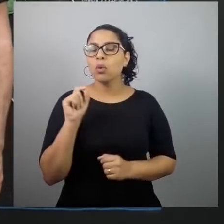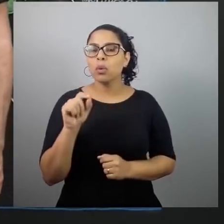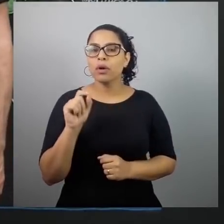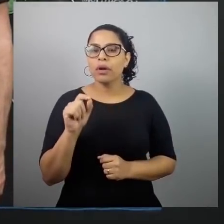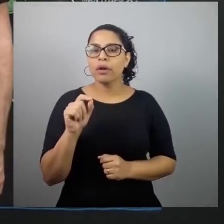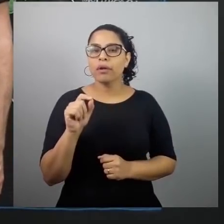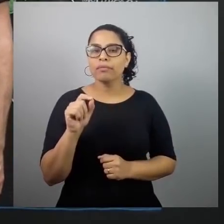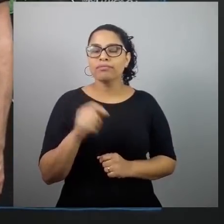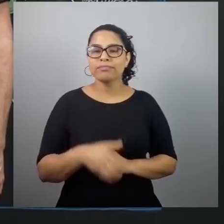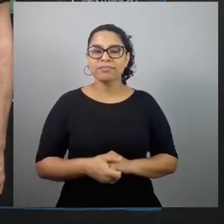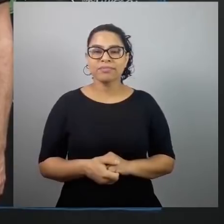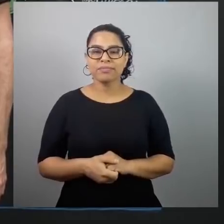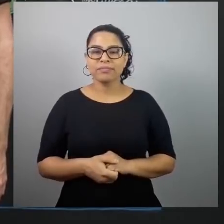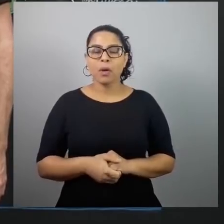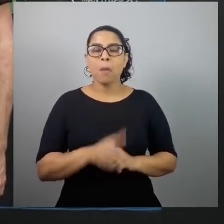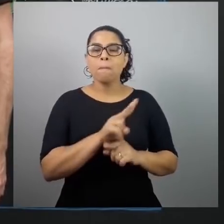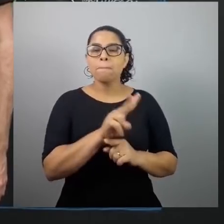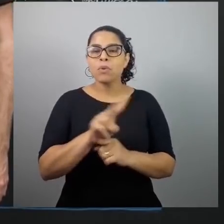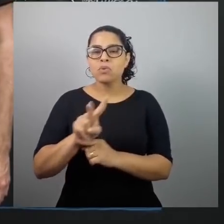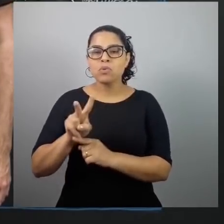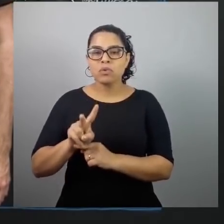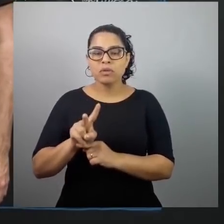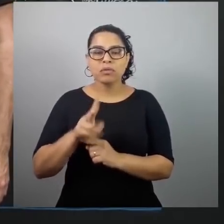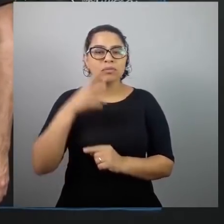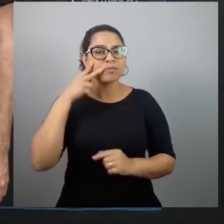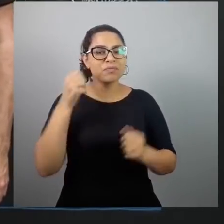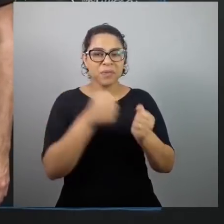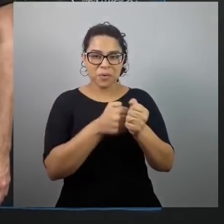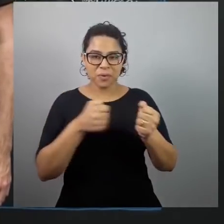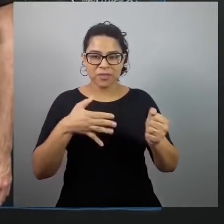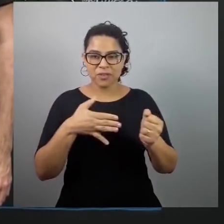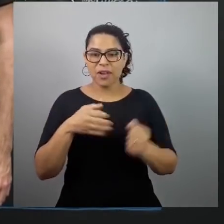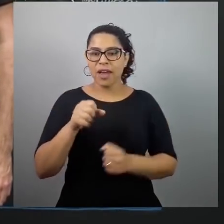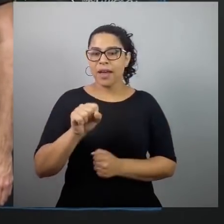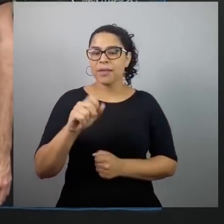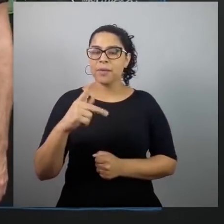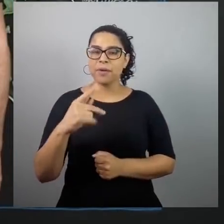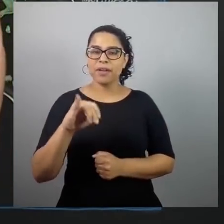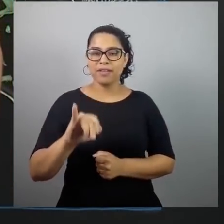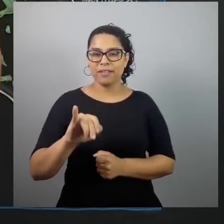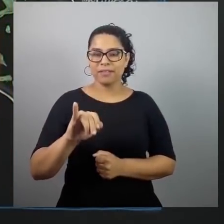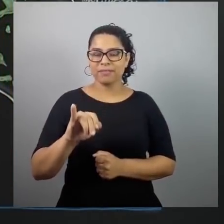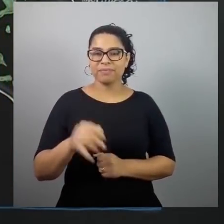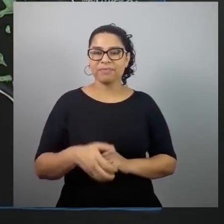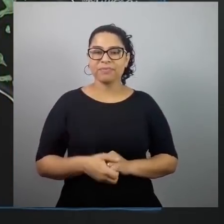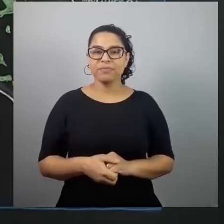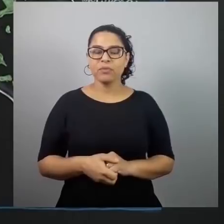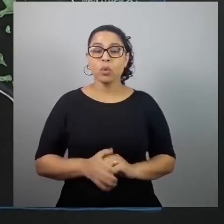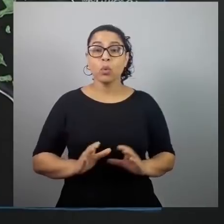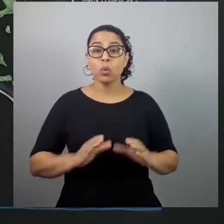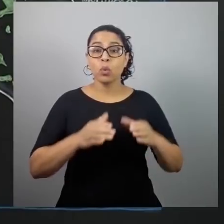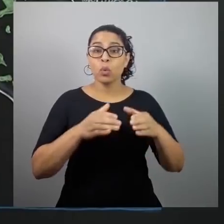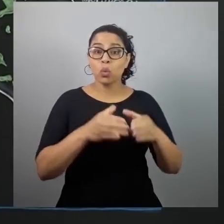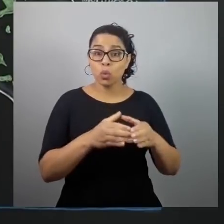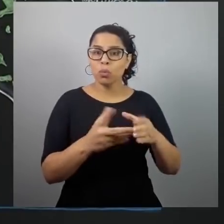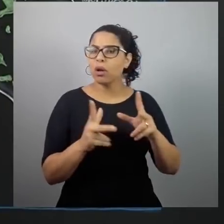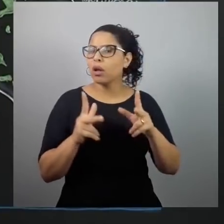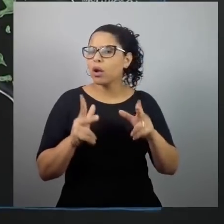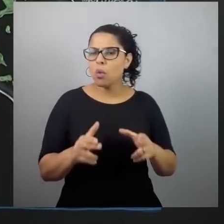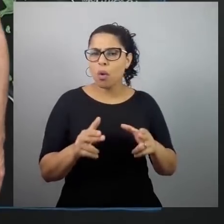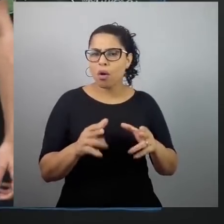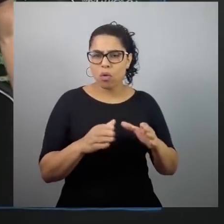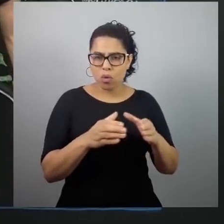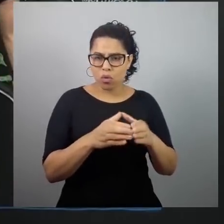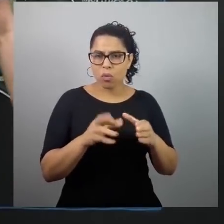chamado Serviço de Proteção ao Índio, o SPI, por um grupo próximo a que tinha feito